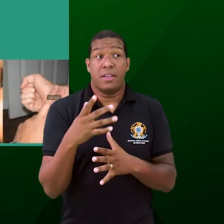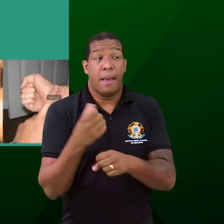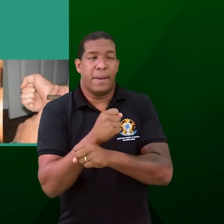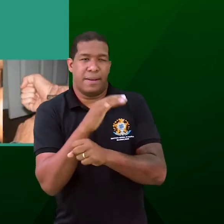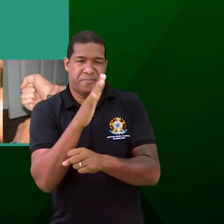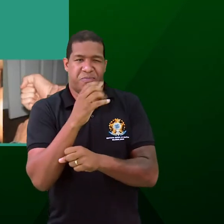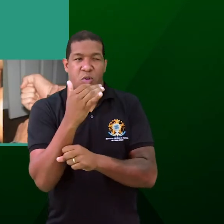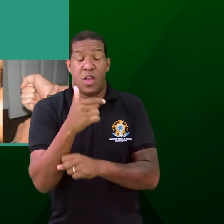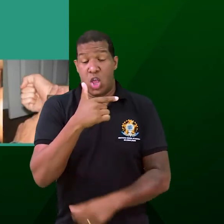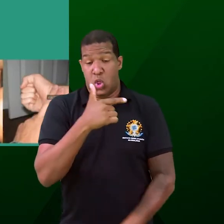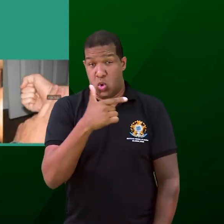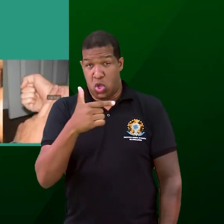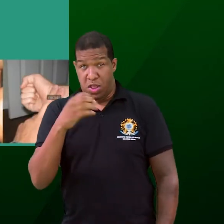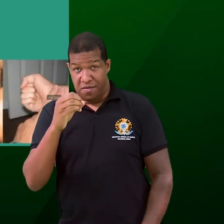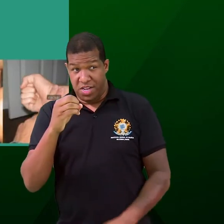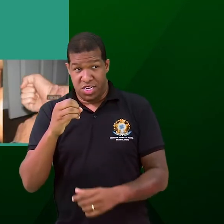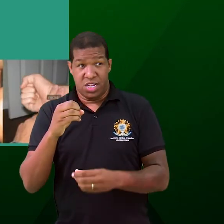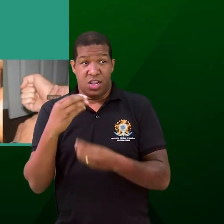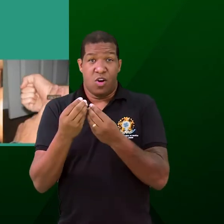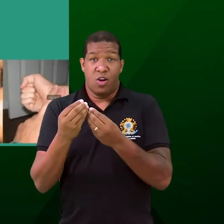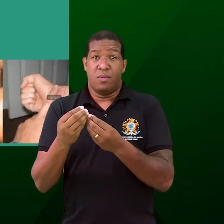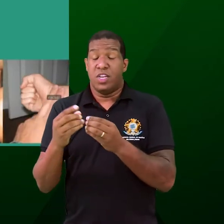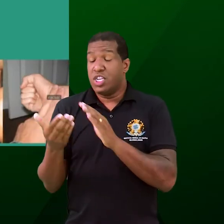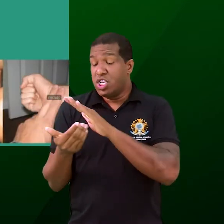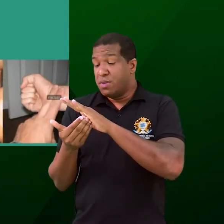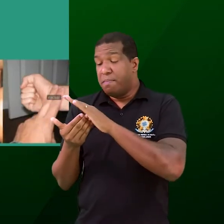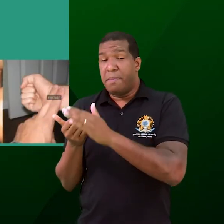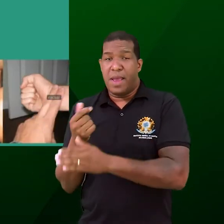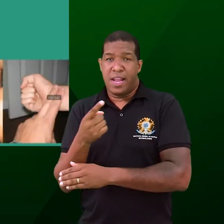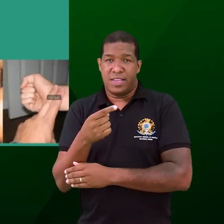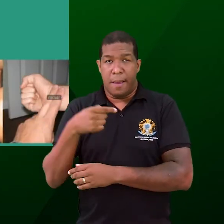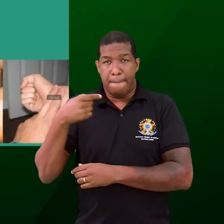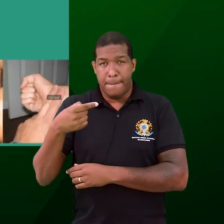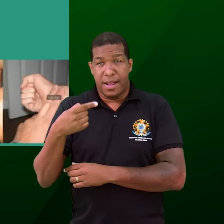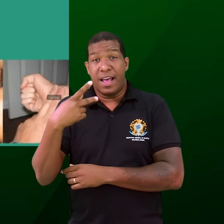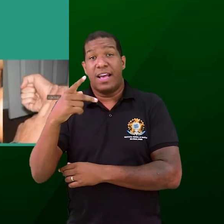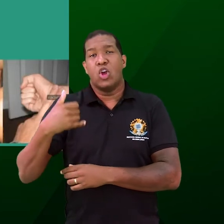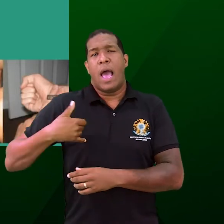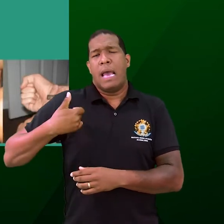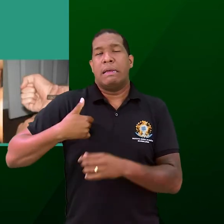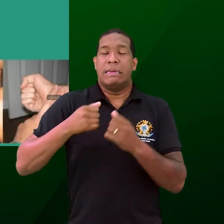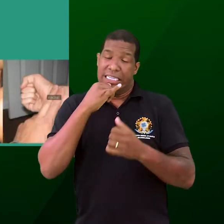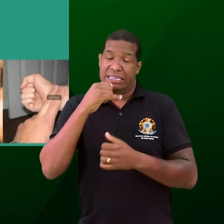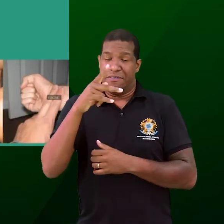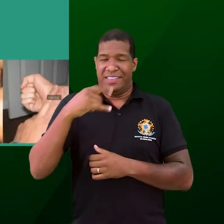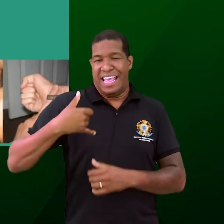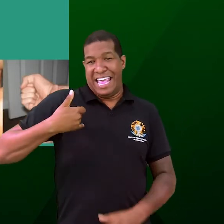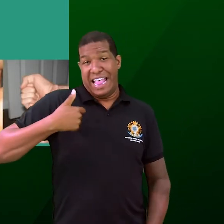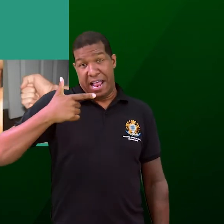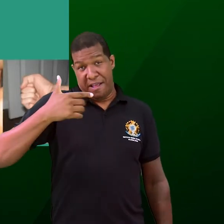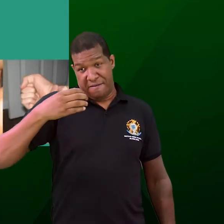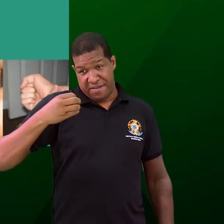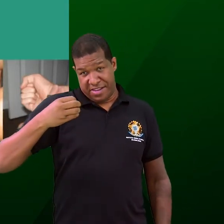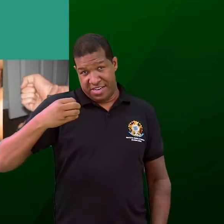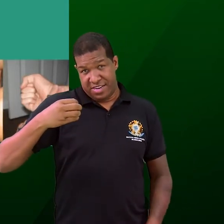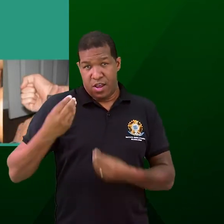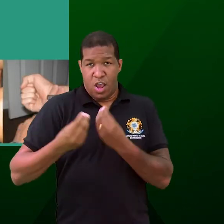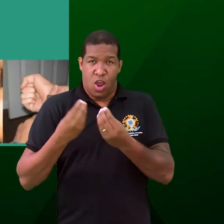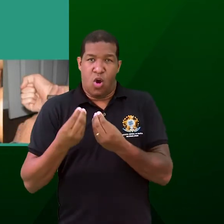você quer fazer, o que você quer da corrida. Como que eu faço isso? Primeiro ponto, como que eu vou controlar isso que eu estou